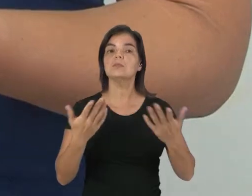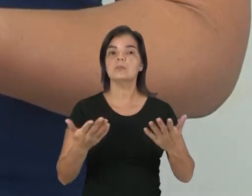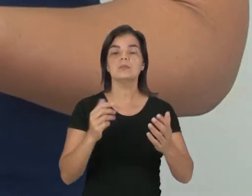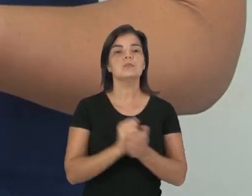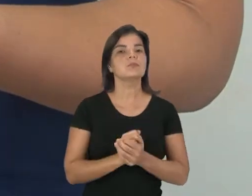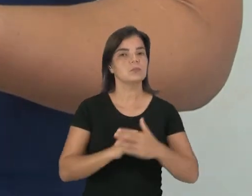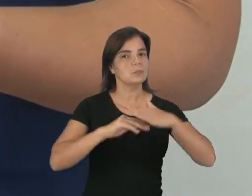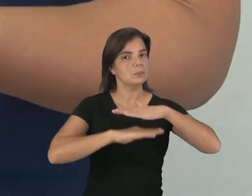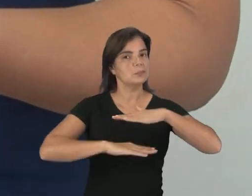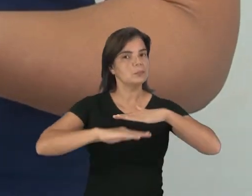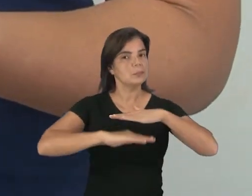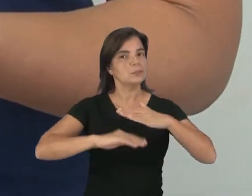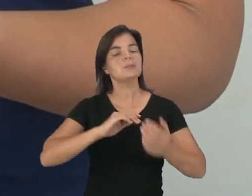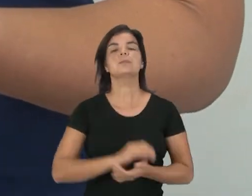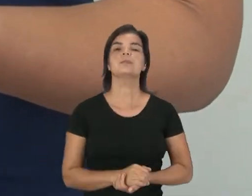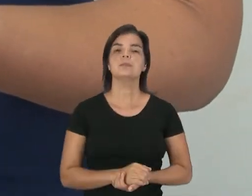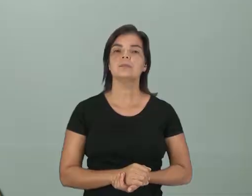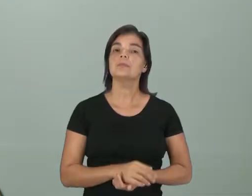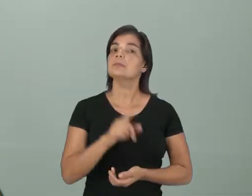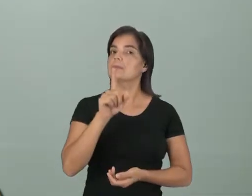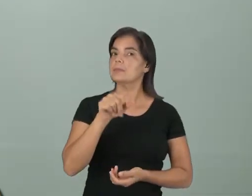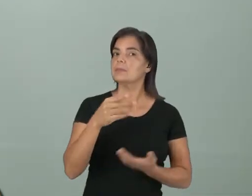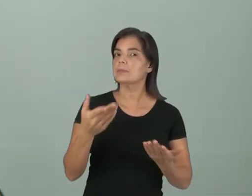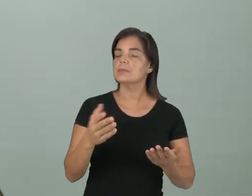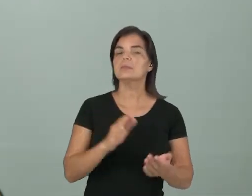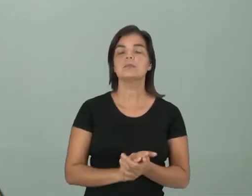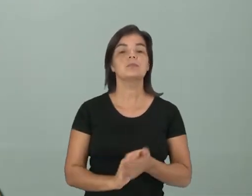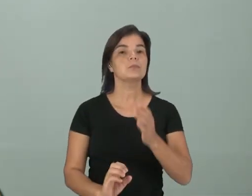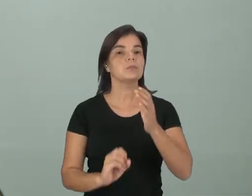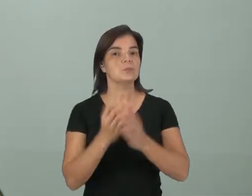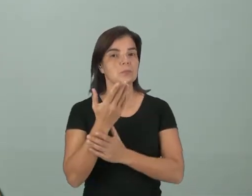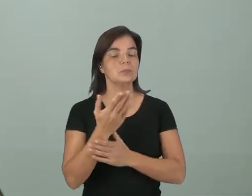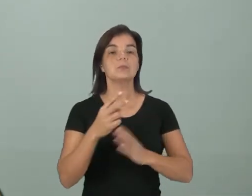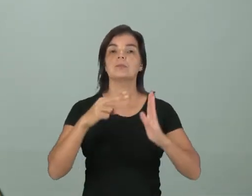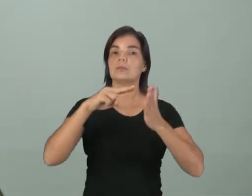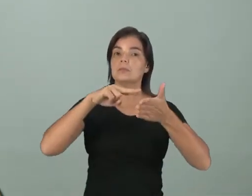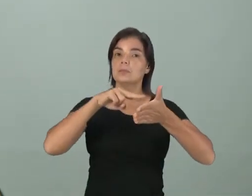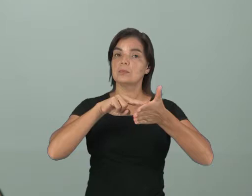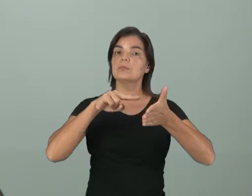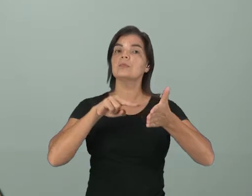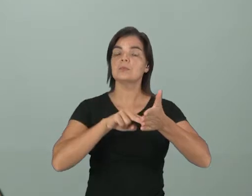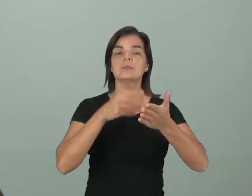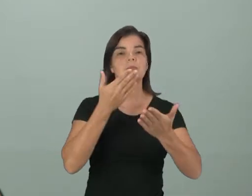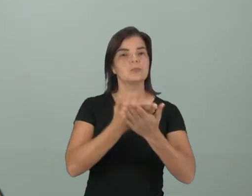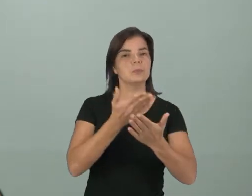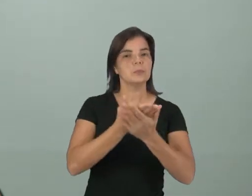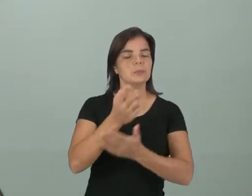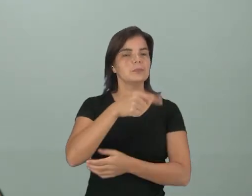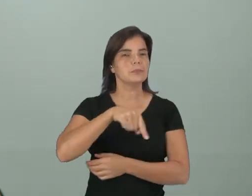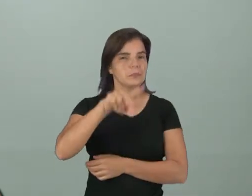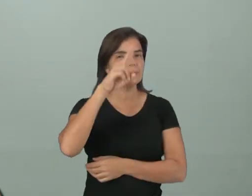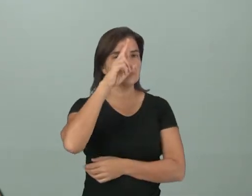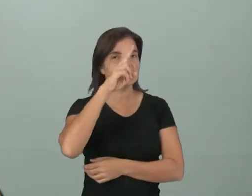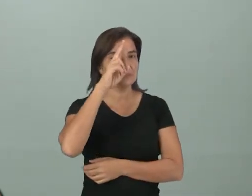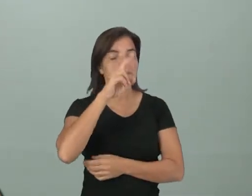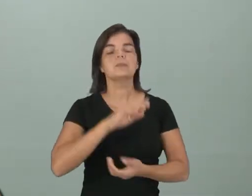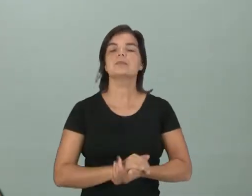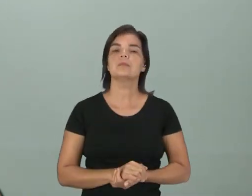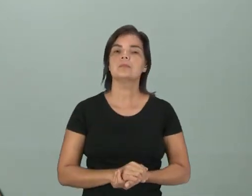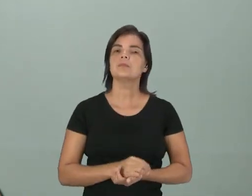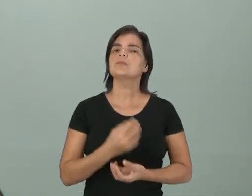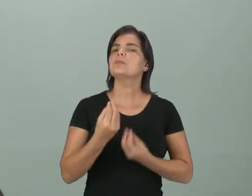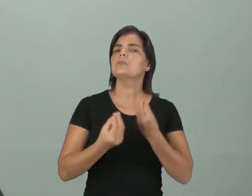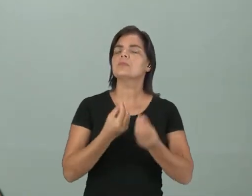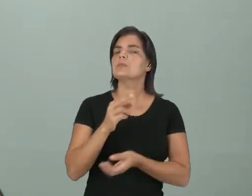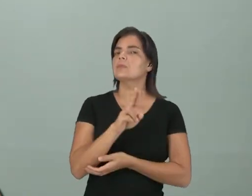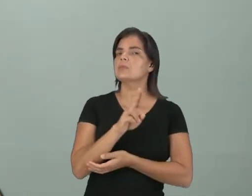dada a partir de suas bases? Isso mesmo, como acontecia lá nos prismas, como nós estudamos, vocês lembram? Então, como